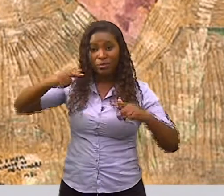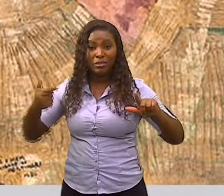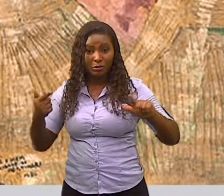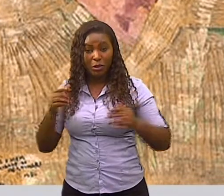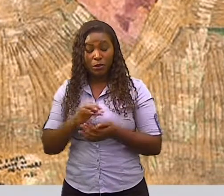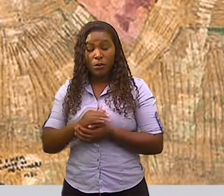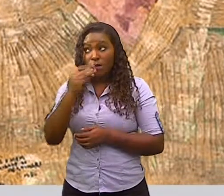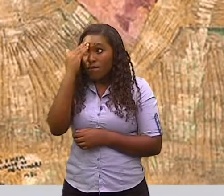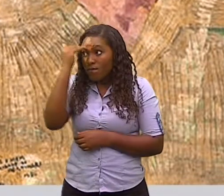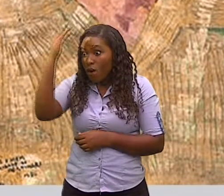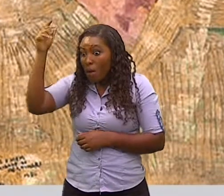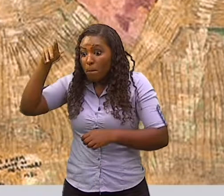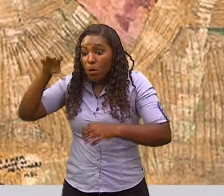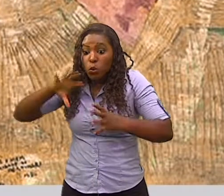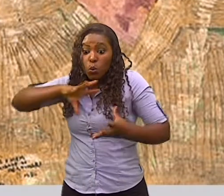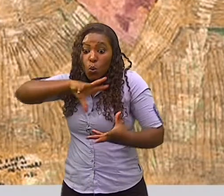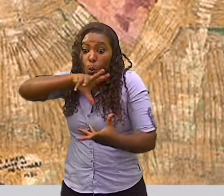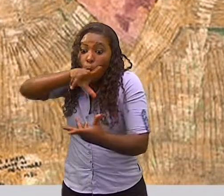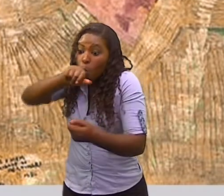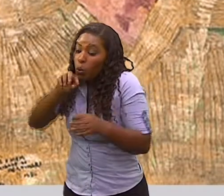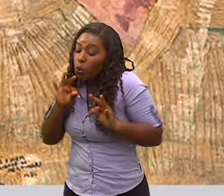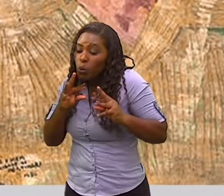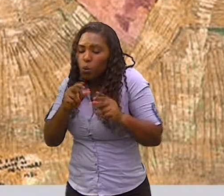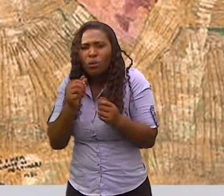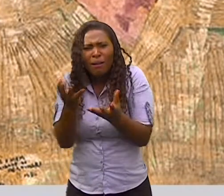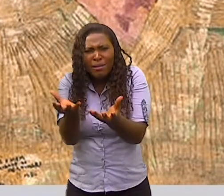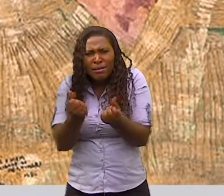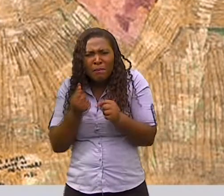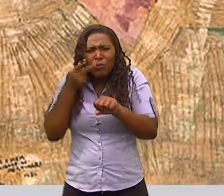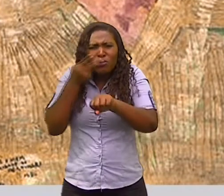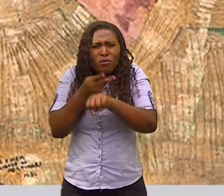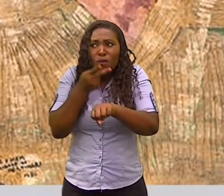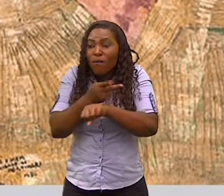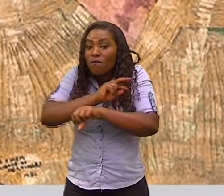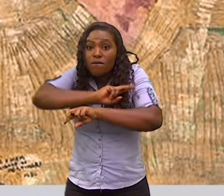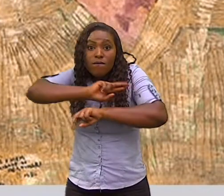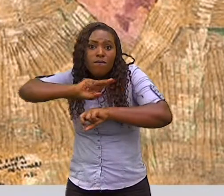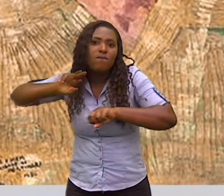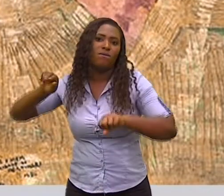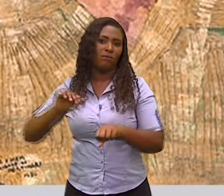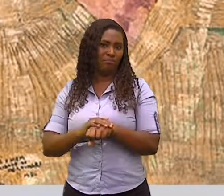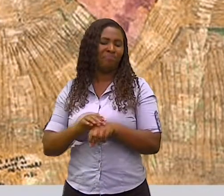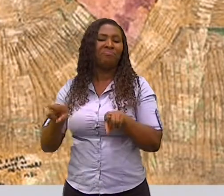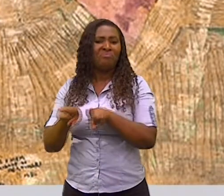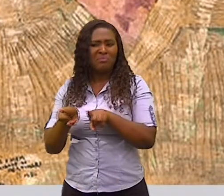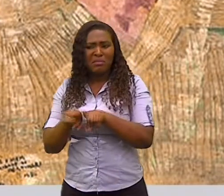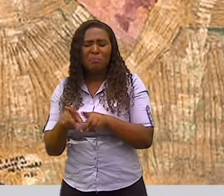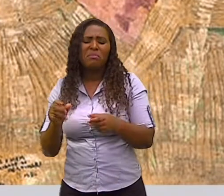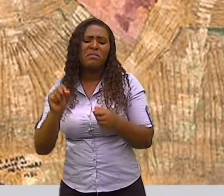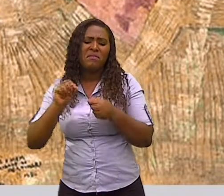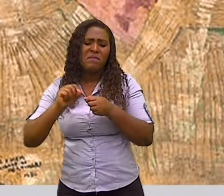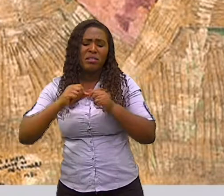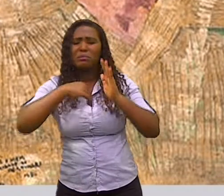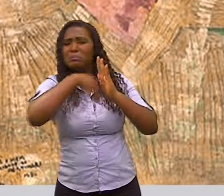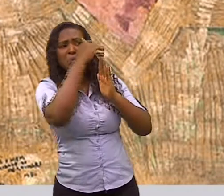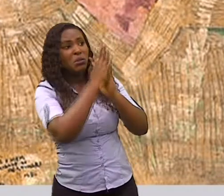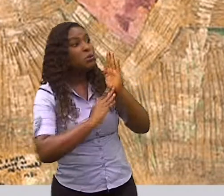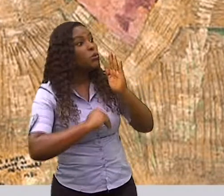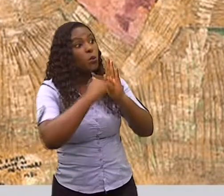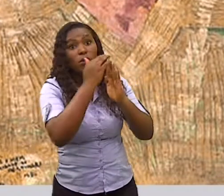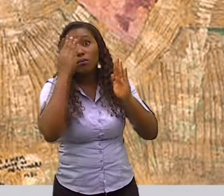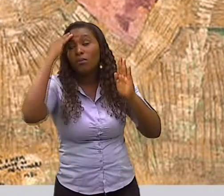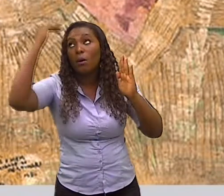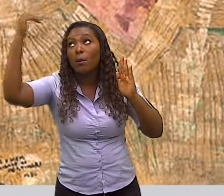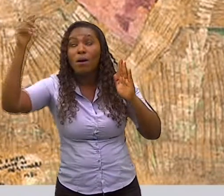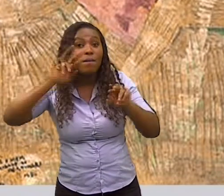recebeu diversos prêmios e participou de inúmeras exposições. Além da pintura, Portinari